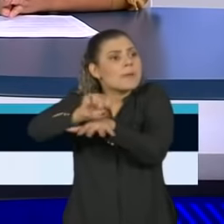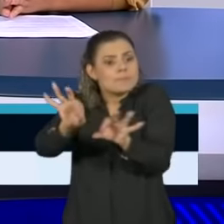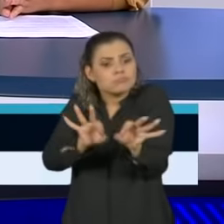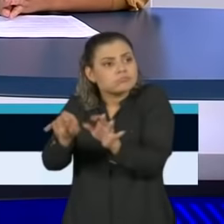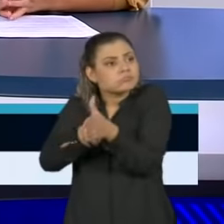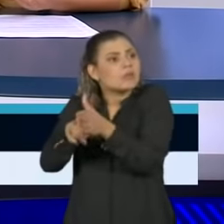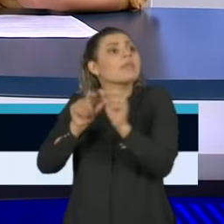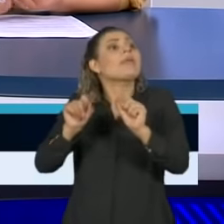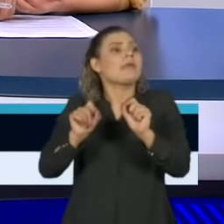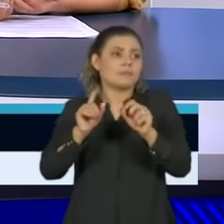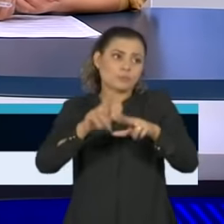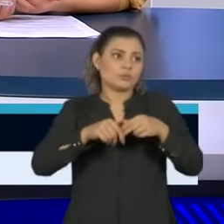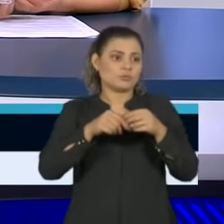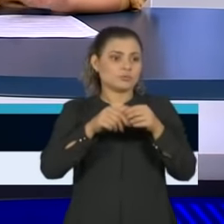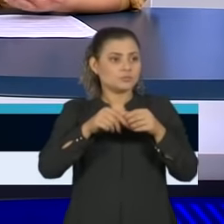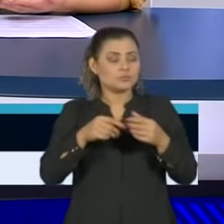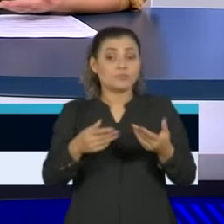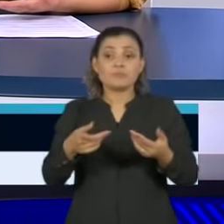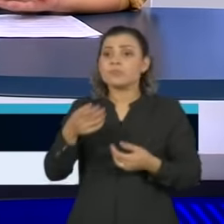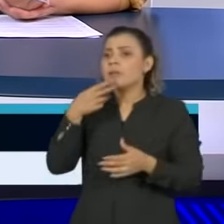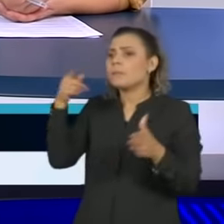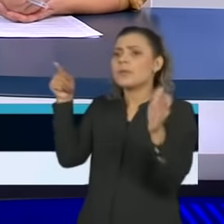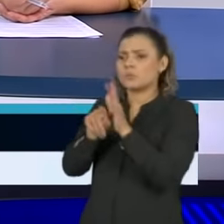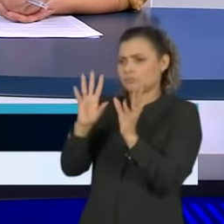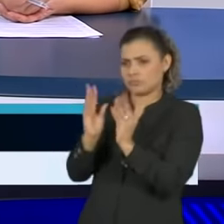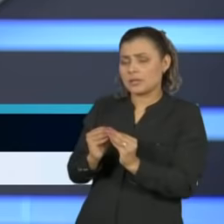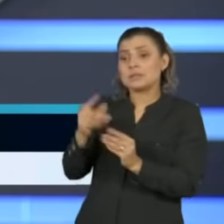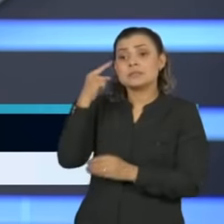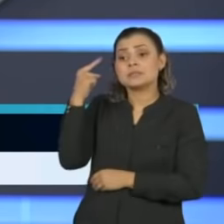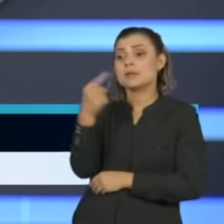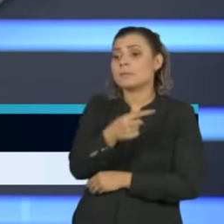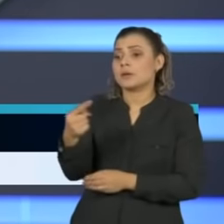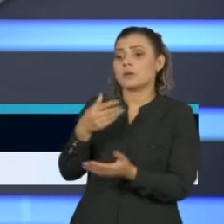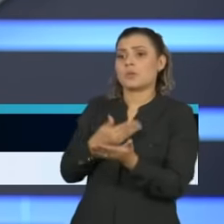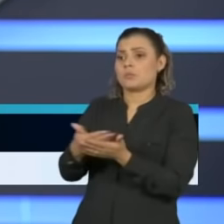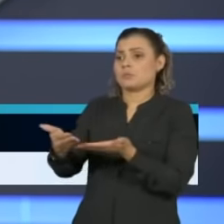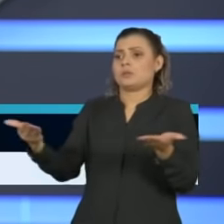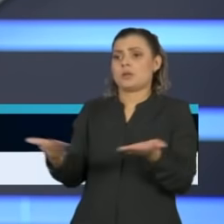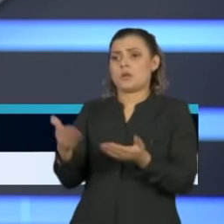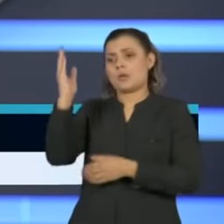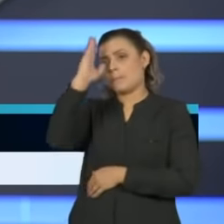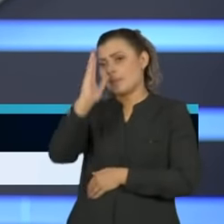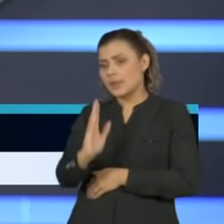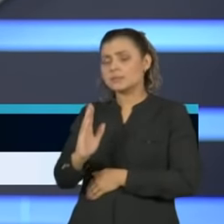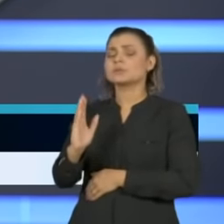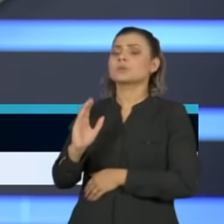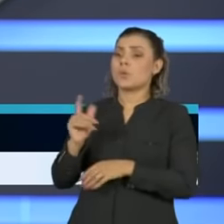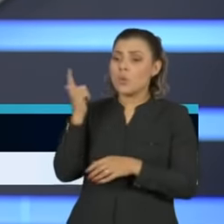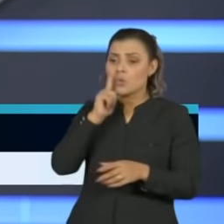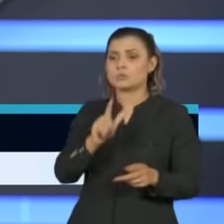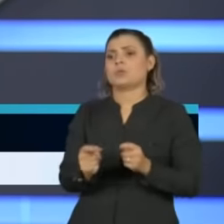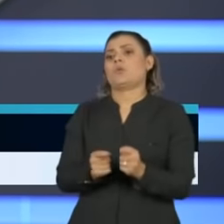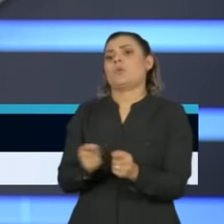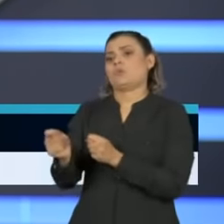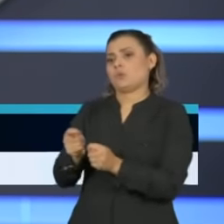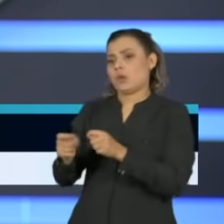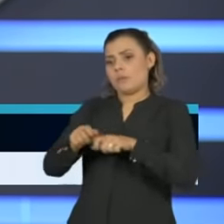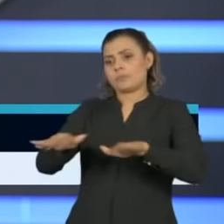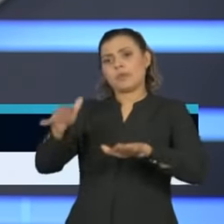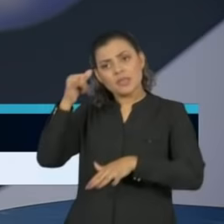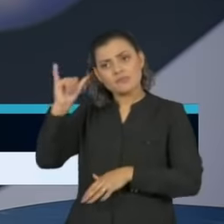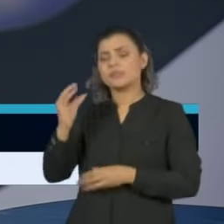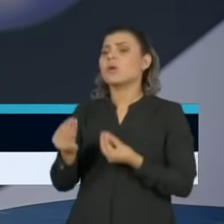encerrar a nossa entrevista, qual o seu sentimento nessa semana que está começando sobre o Brasil conseguir conter o avanço da